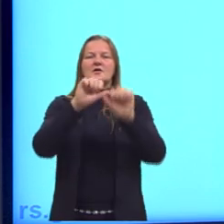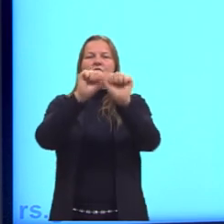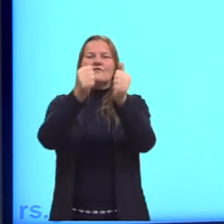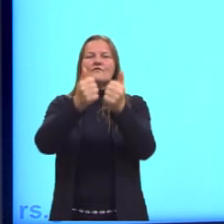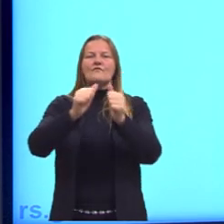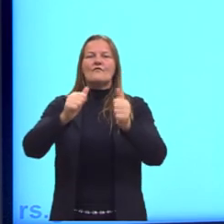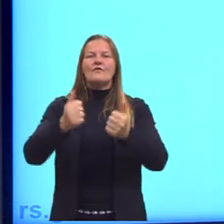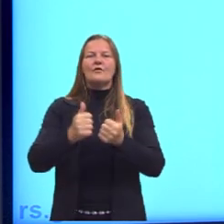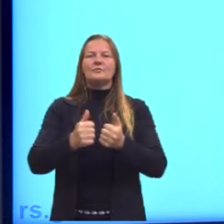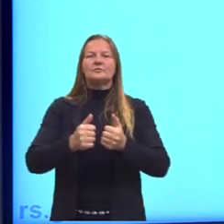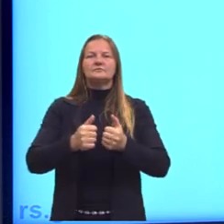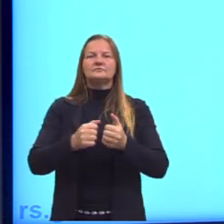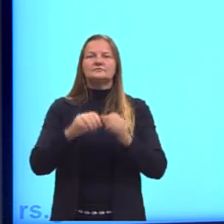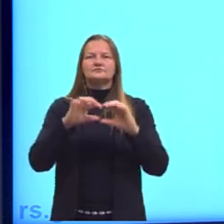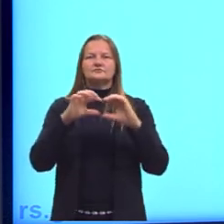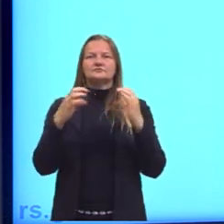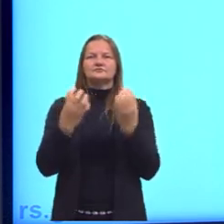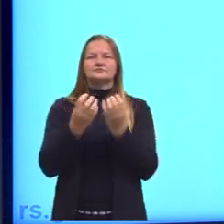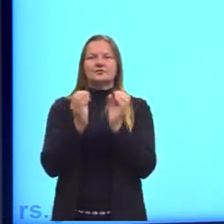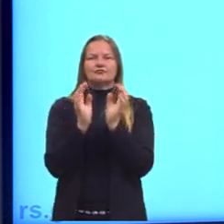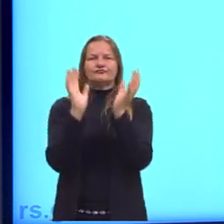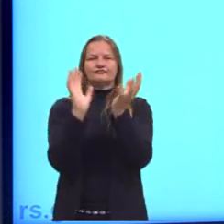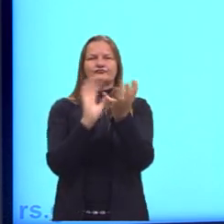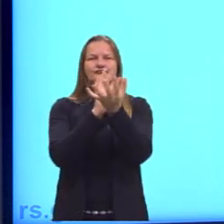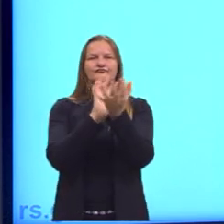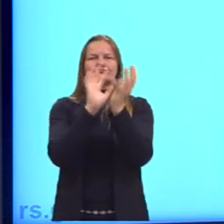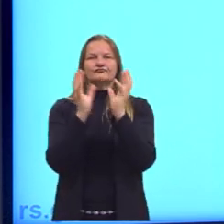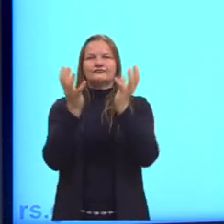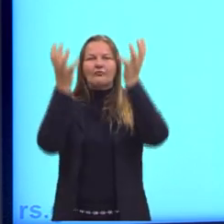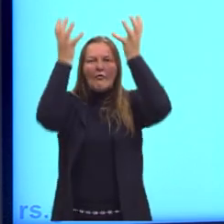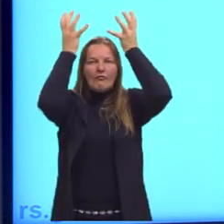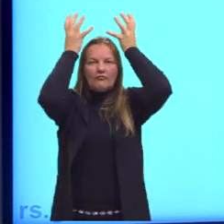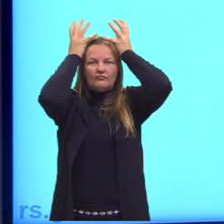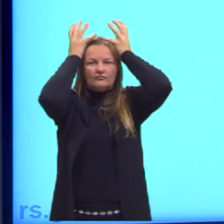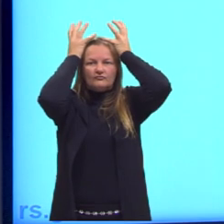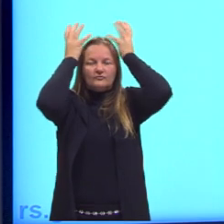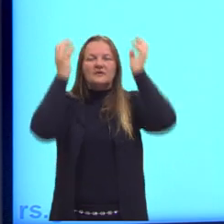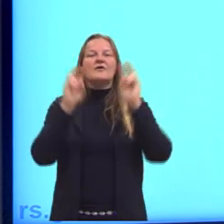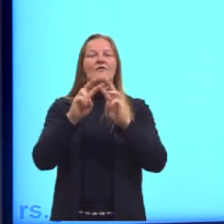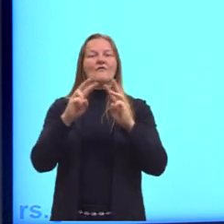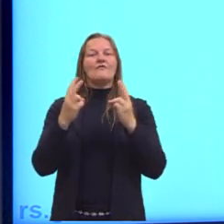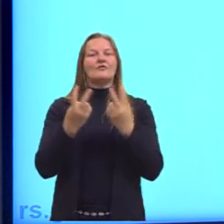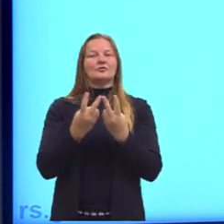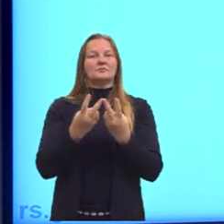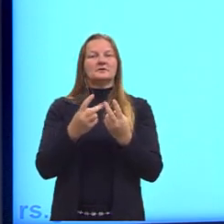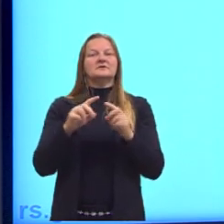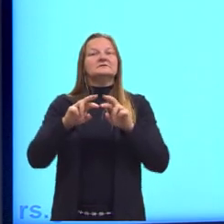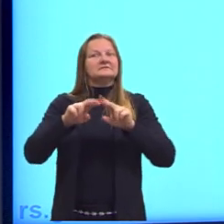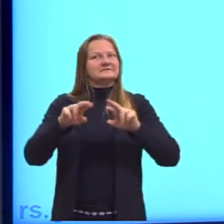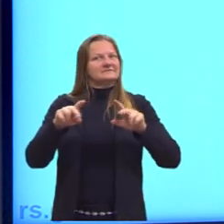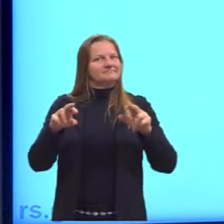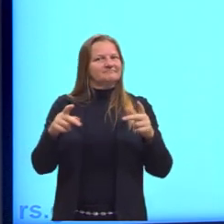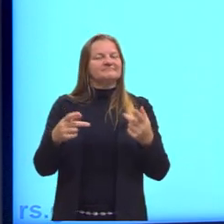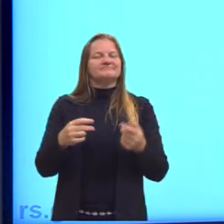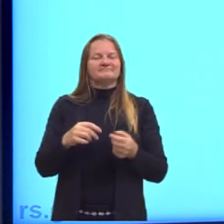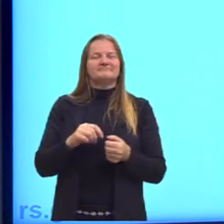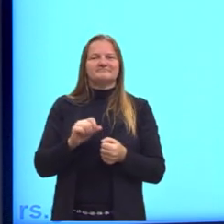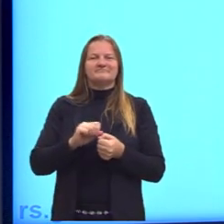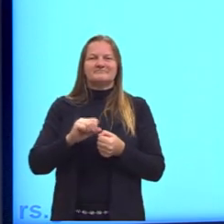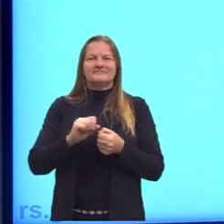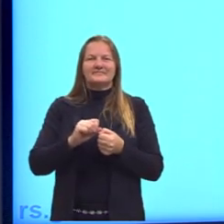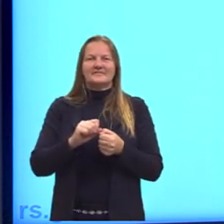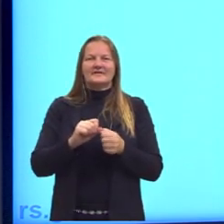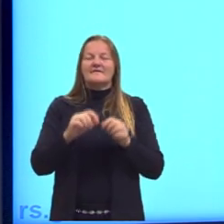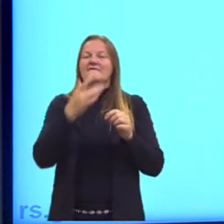aqui aproximadamente né vejam que a gente já falou sobre o volume aqui nas nossas aulas e o volume é muito mais simples a gente calcular em